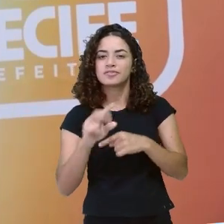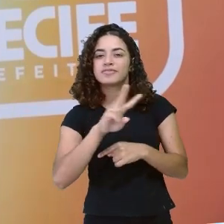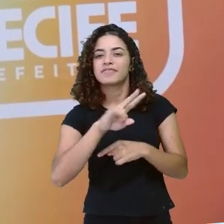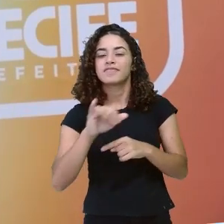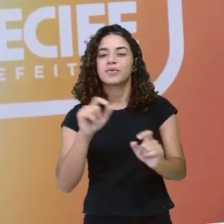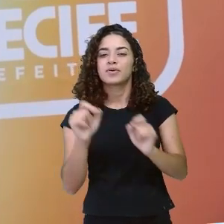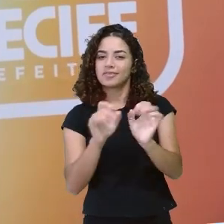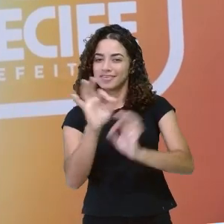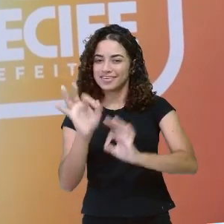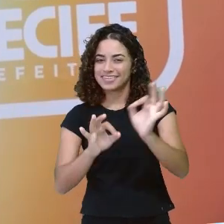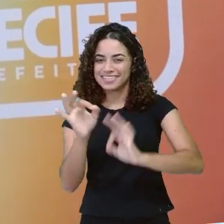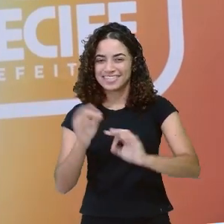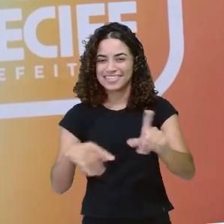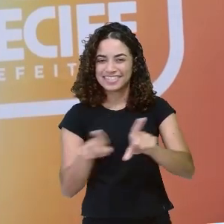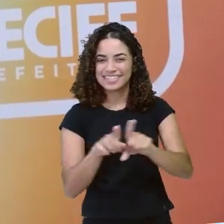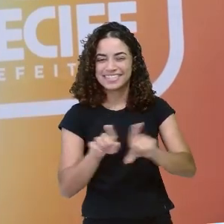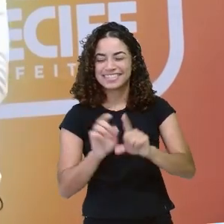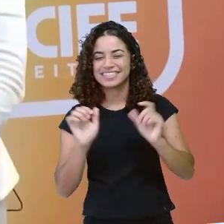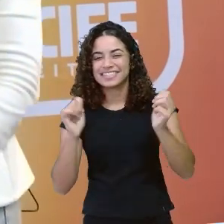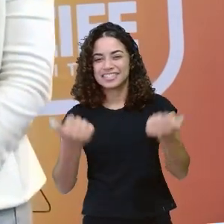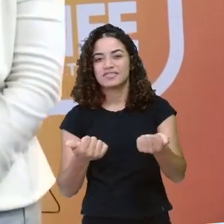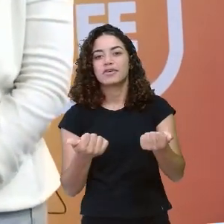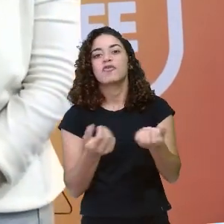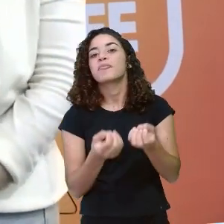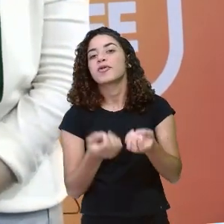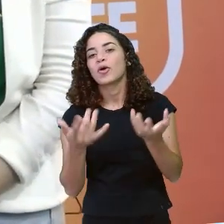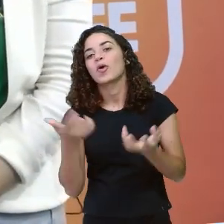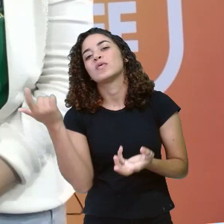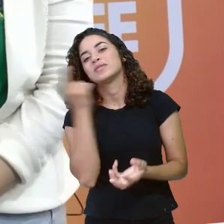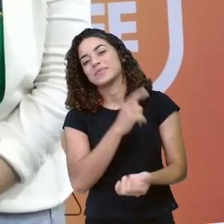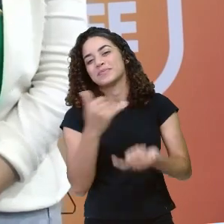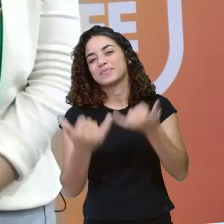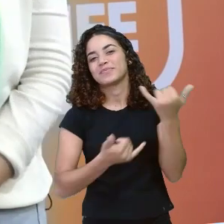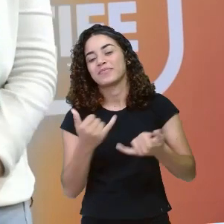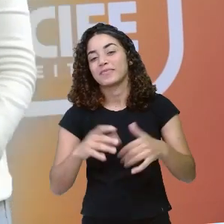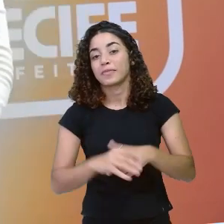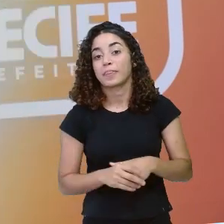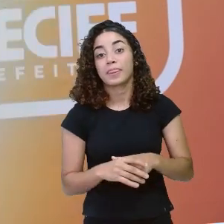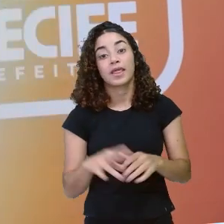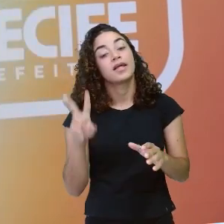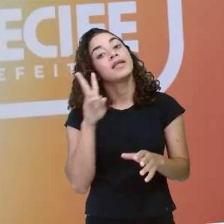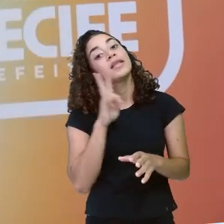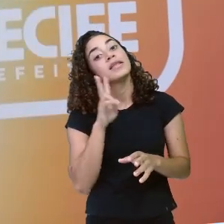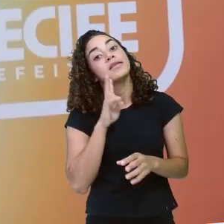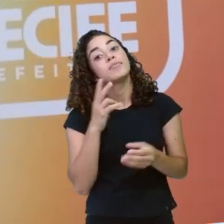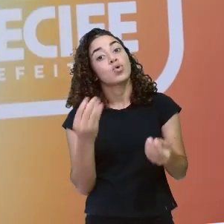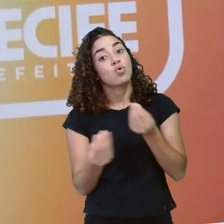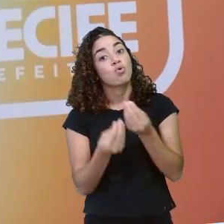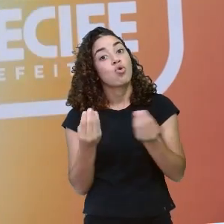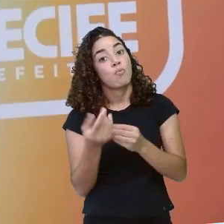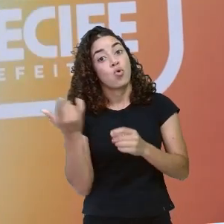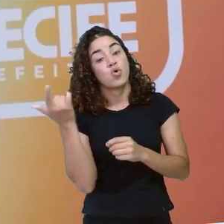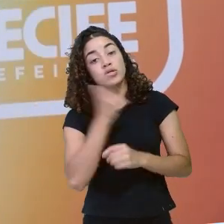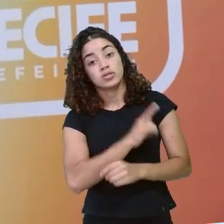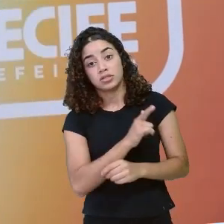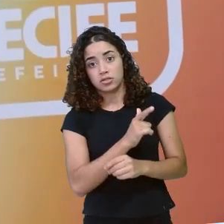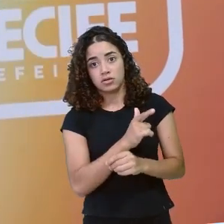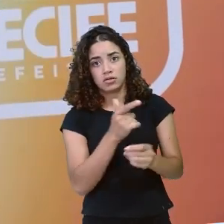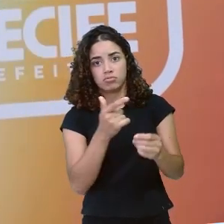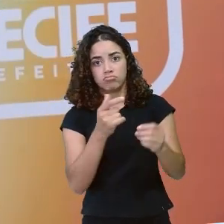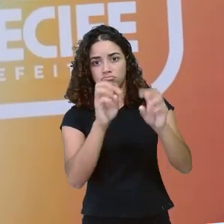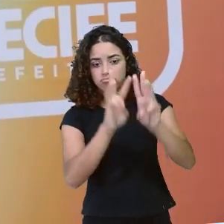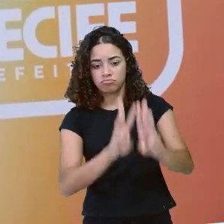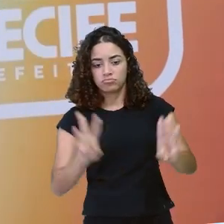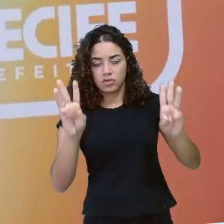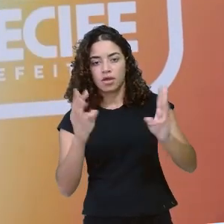se organizando para poder jogar. Lembra vocês como é que entra lá no World Wall? Coloca lá o